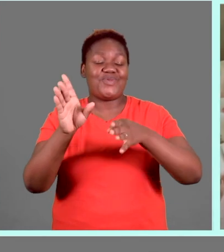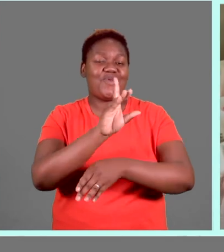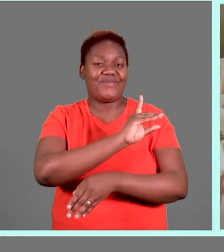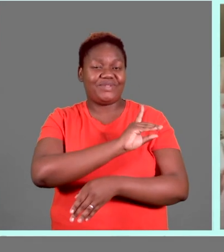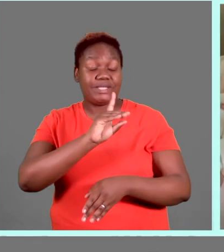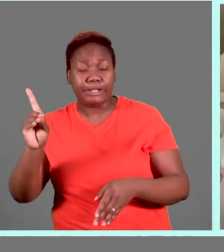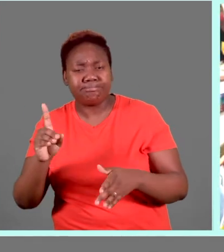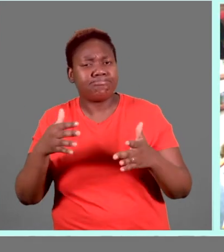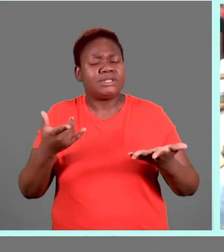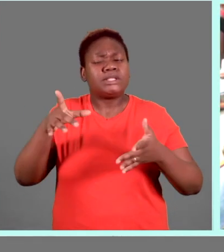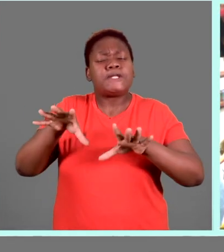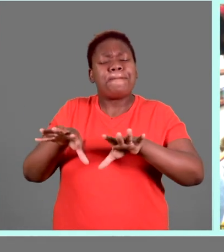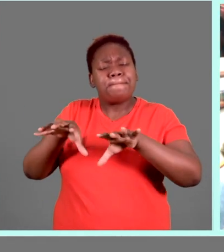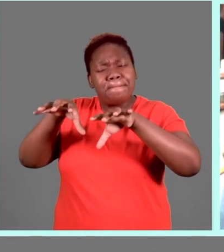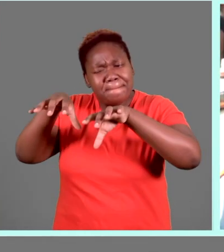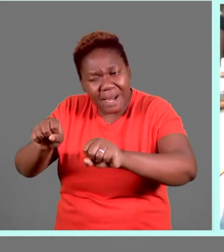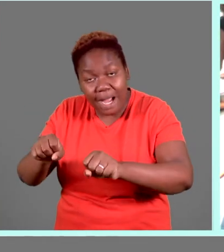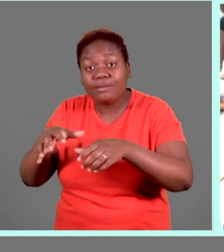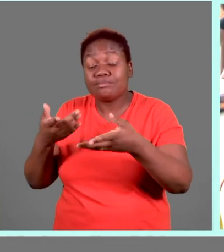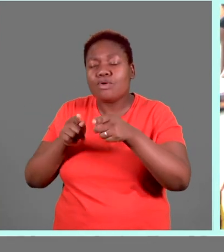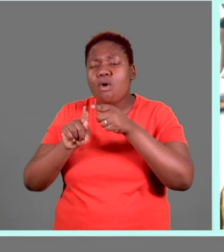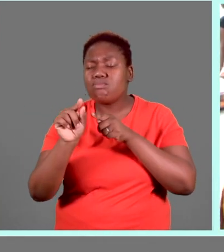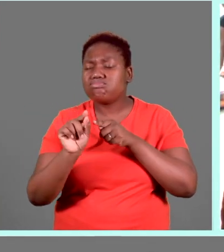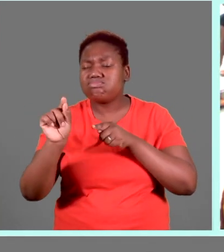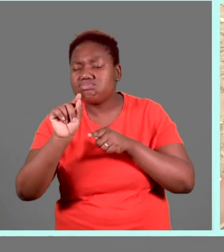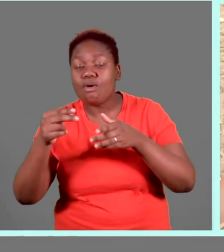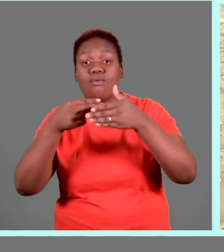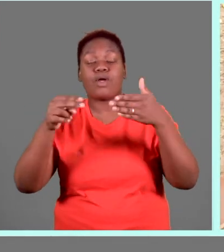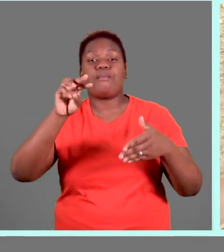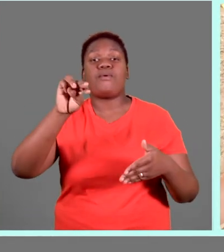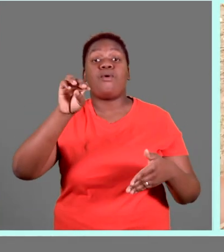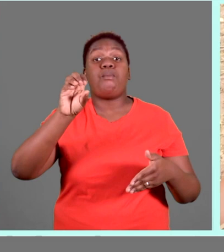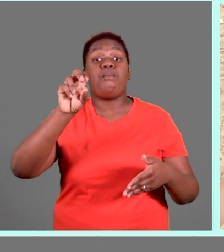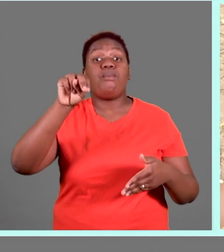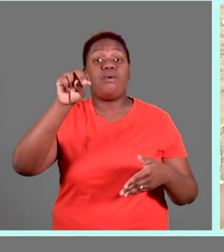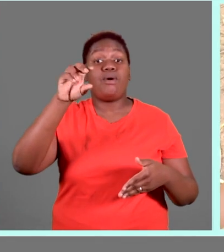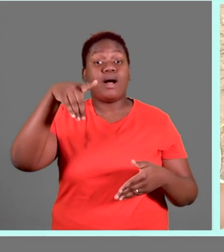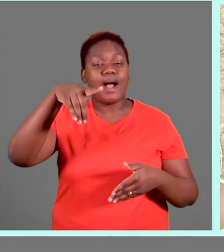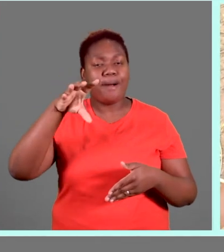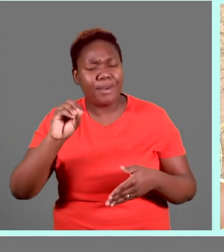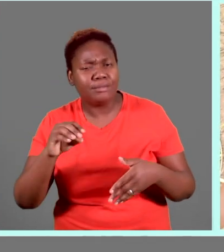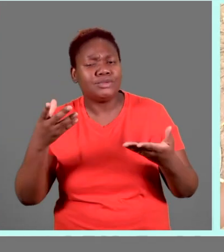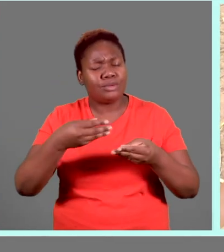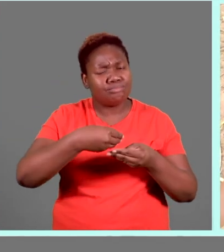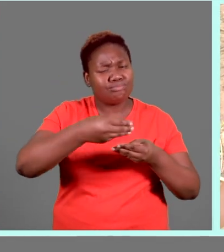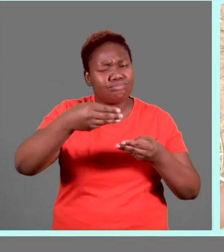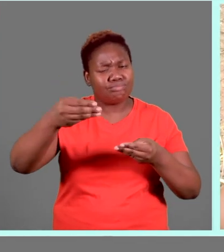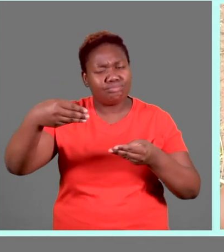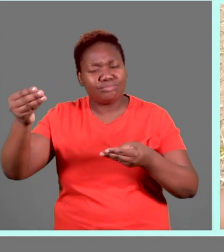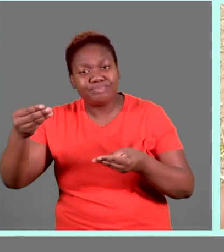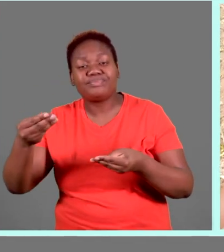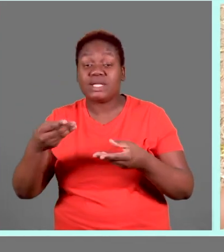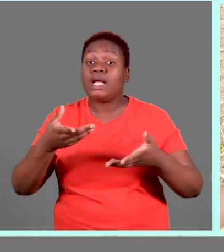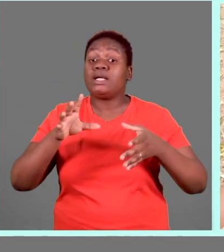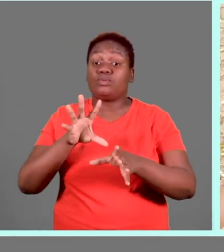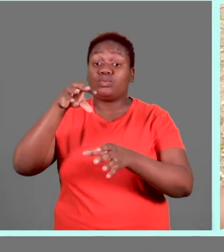celebração do Dia Internacional da Pessoa com Deficiência. Para marcar a data, as autoridades do distrito de Monapo, em Nampula,